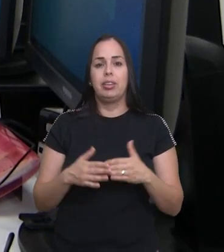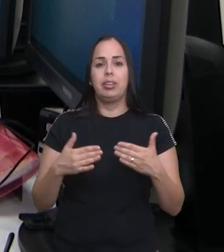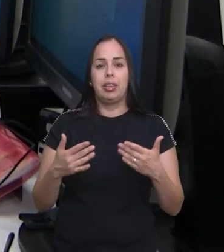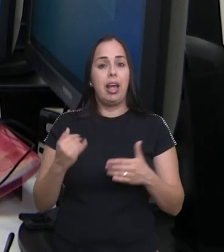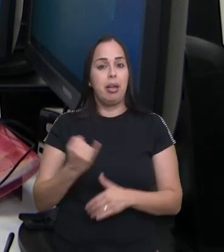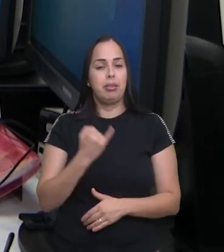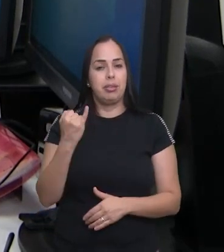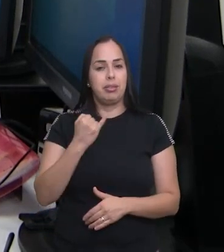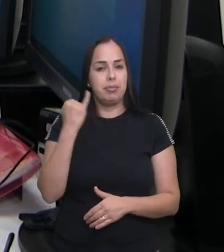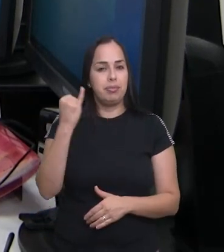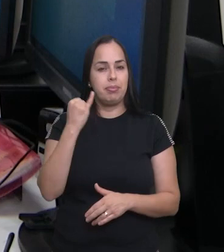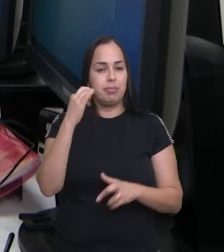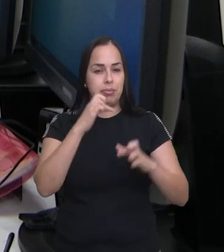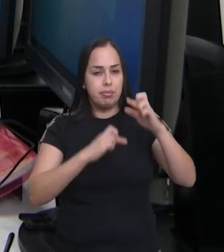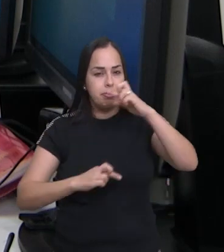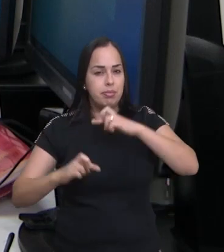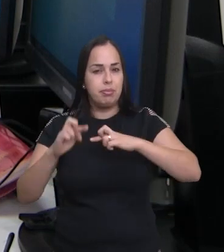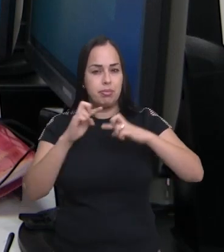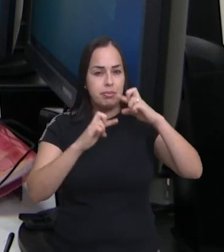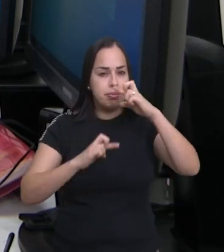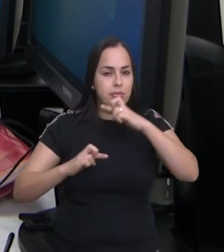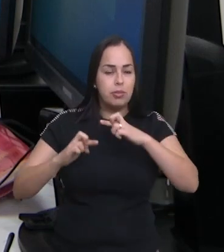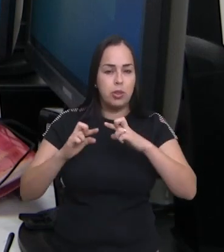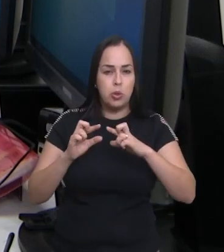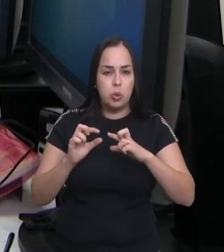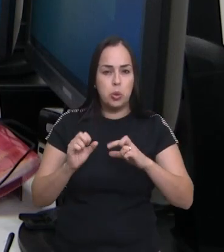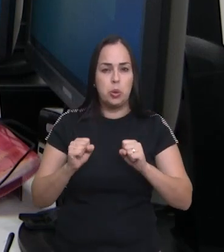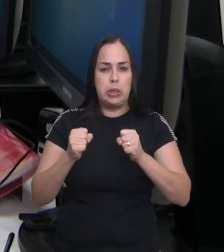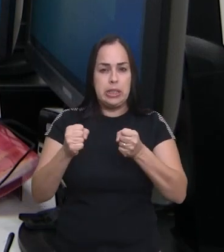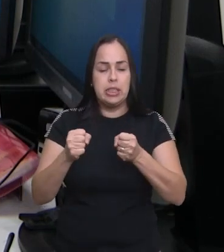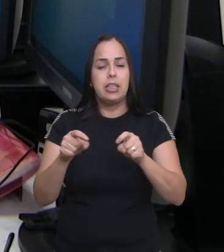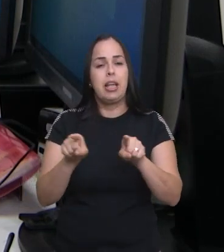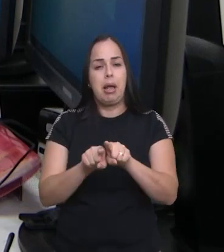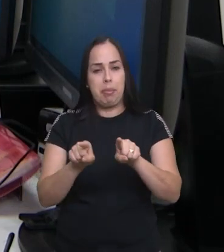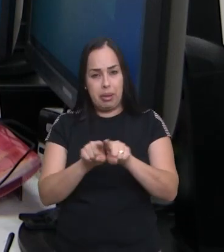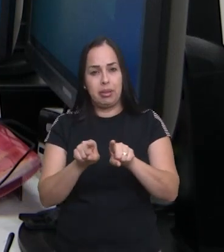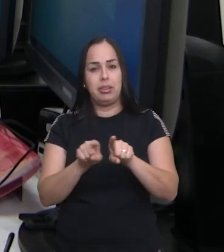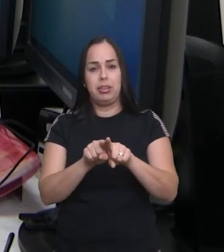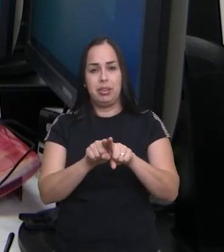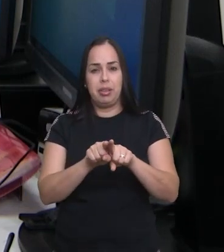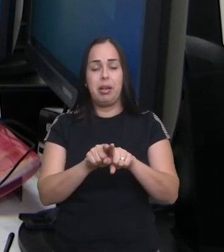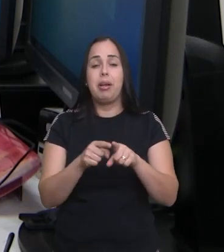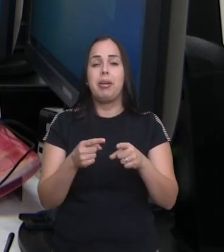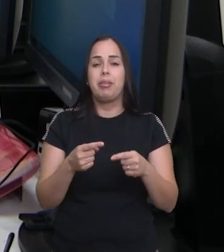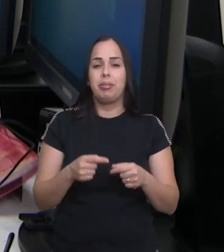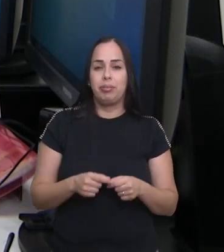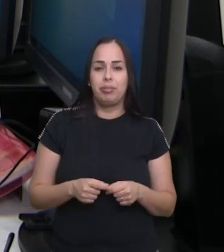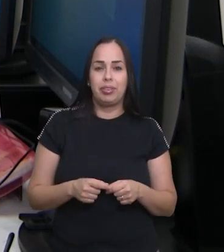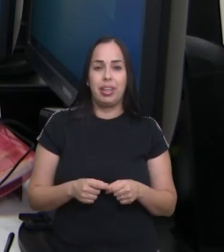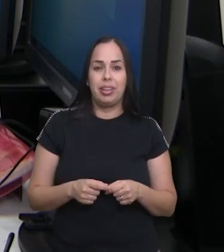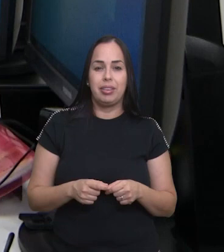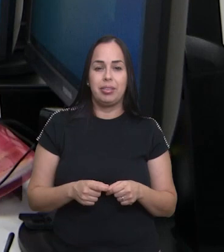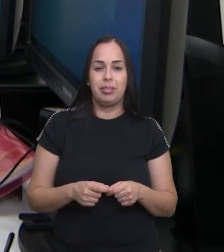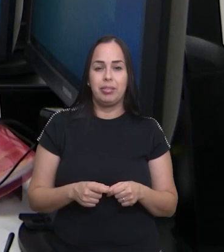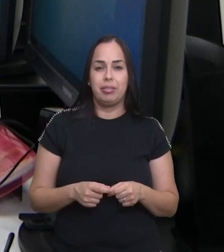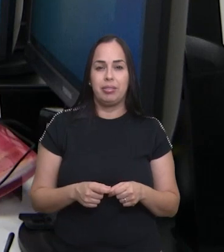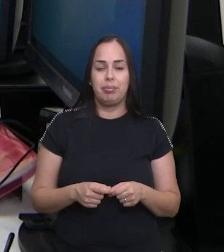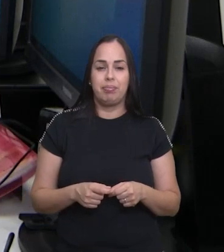é extremamente importante a fiscalização intensa do Legislativo nessas questões para que a gente